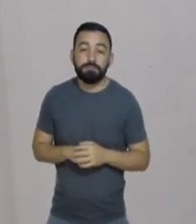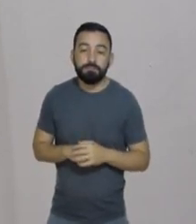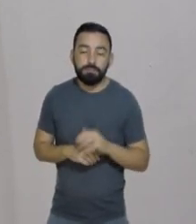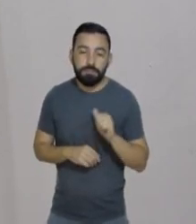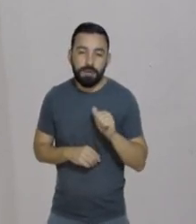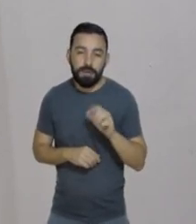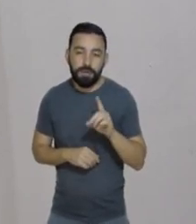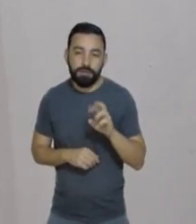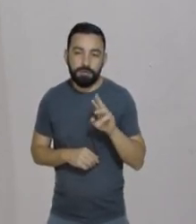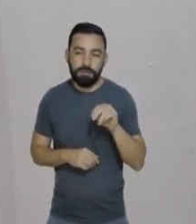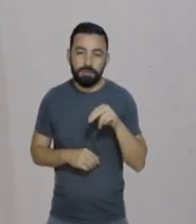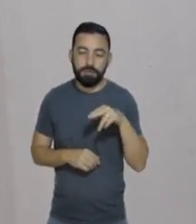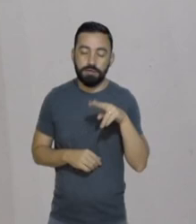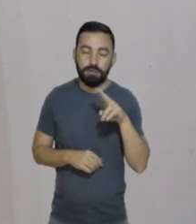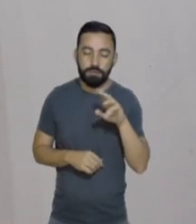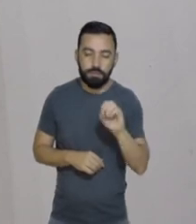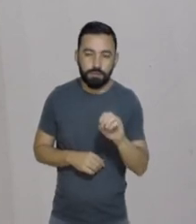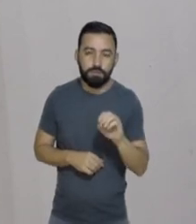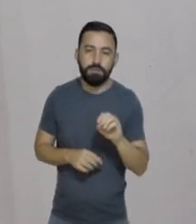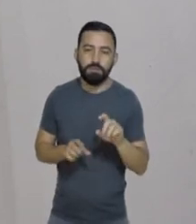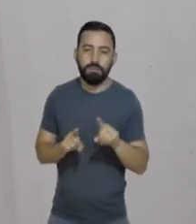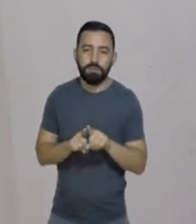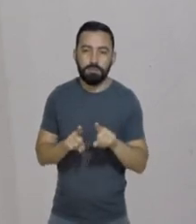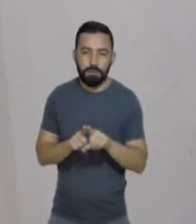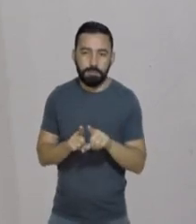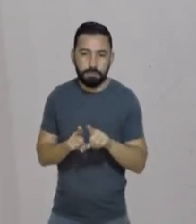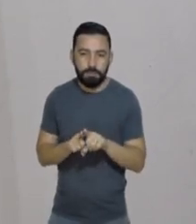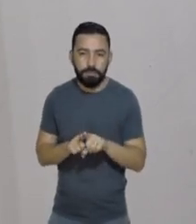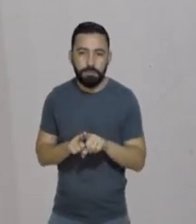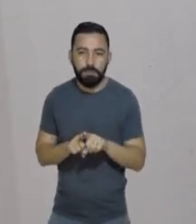Adriano Espolaor, doutor